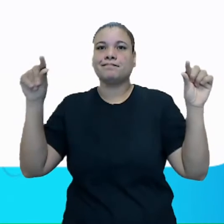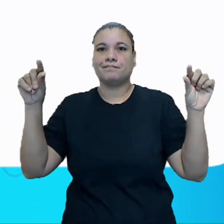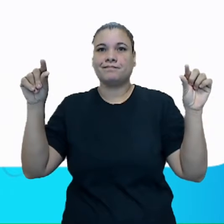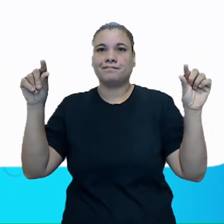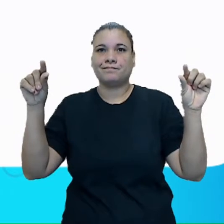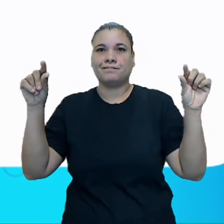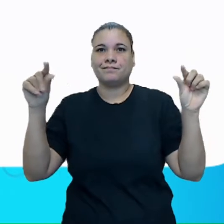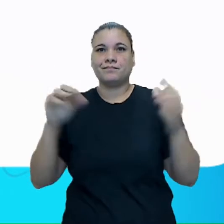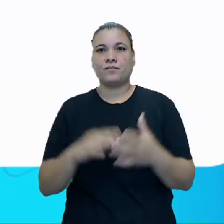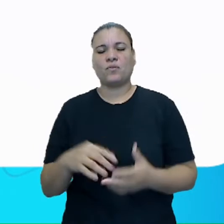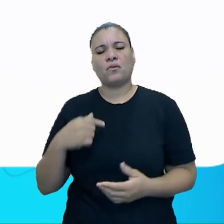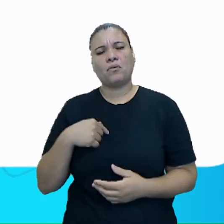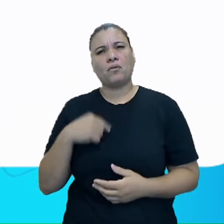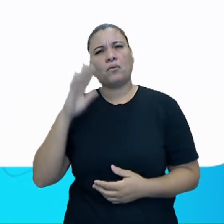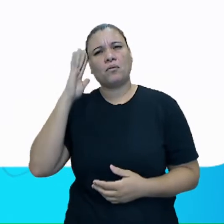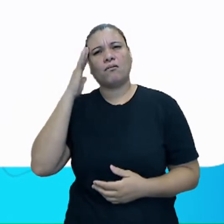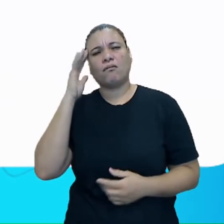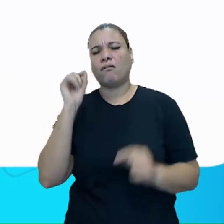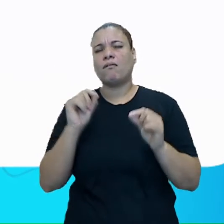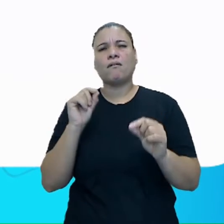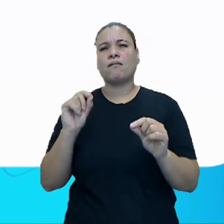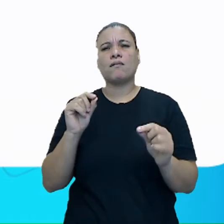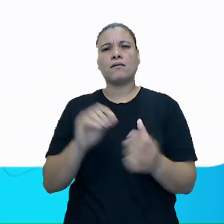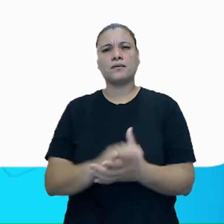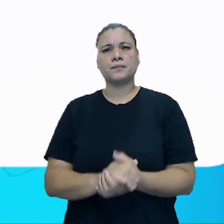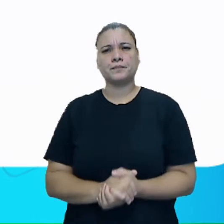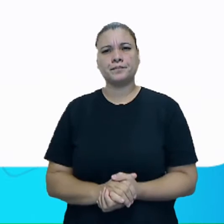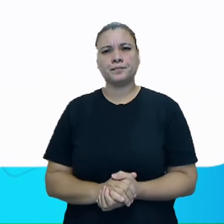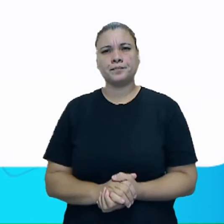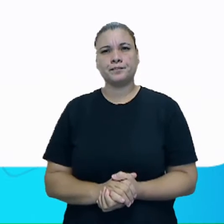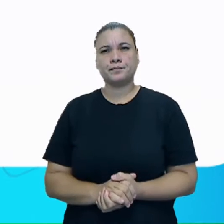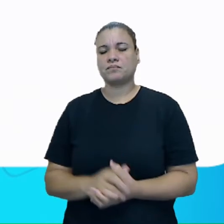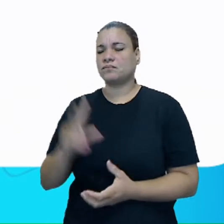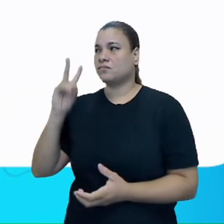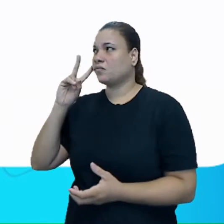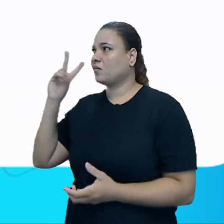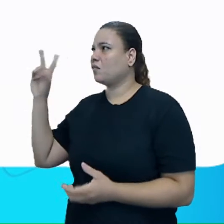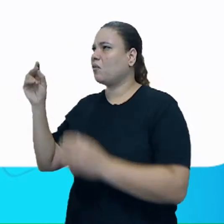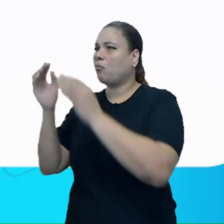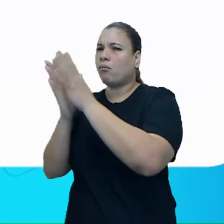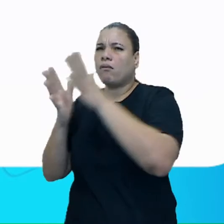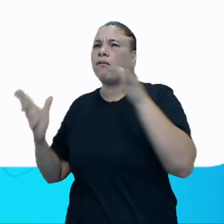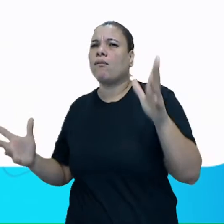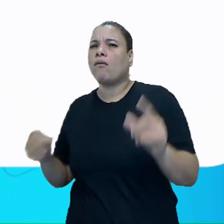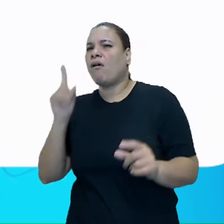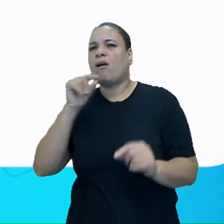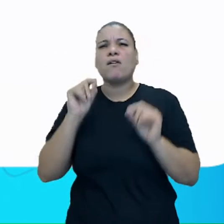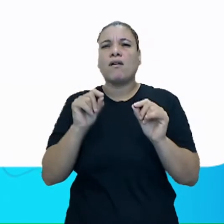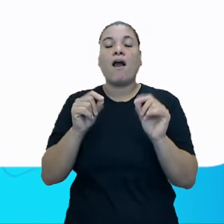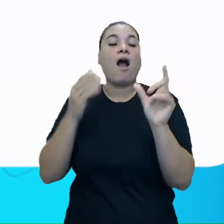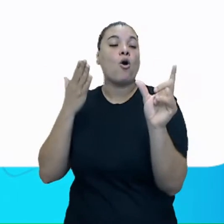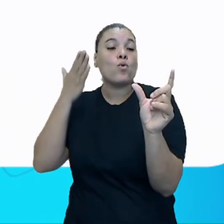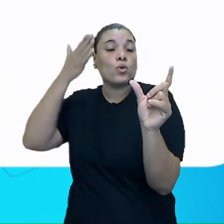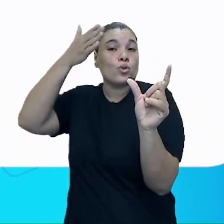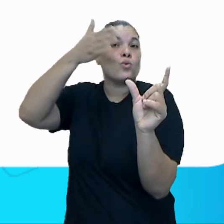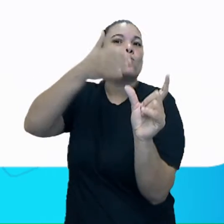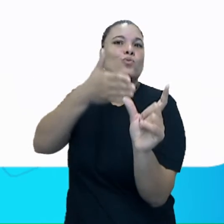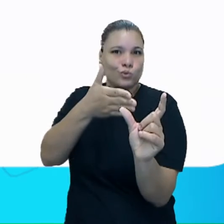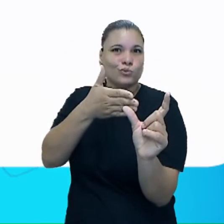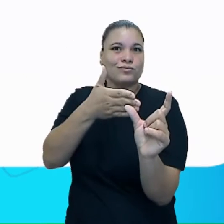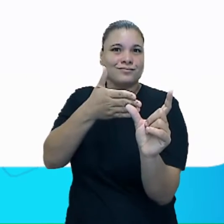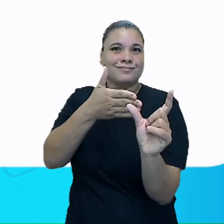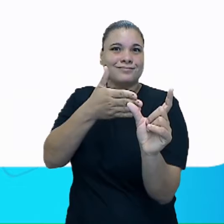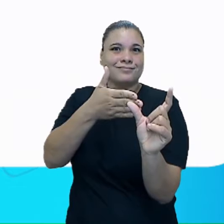eu entendo que brilhou aqui, ele é o núcleo, não é mesmo? Então, esse núcleo eu estabeleço